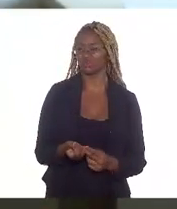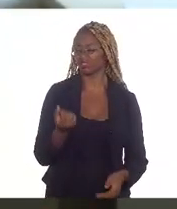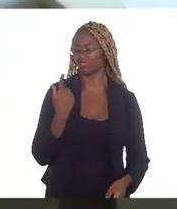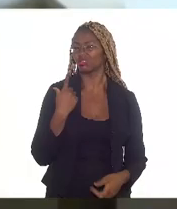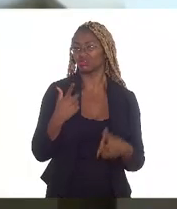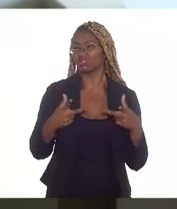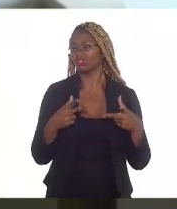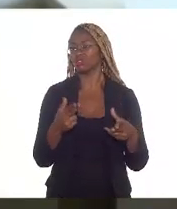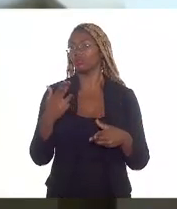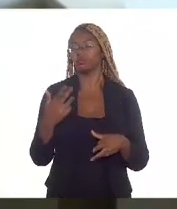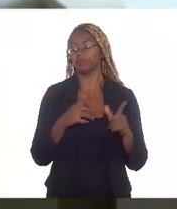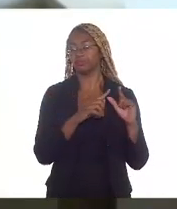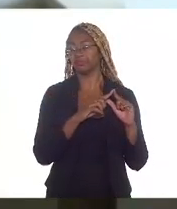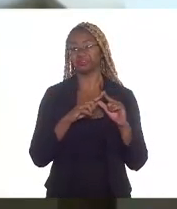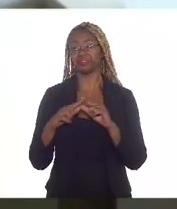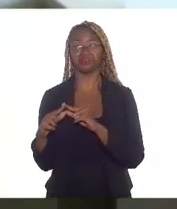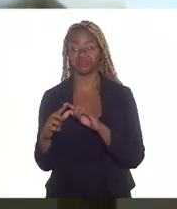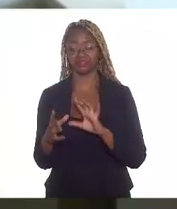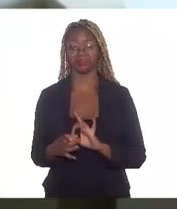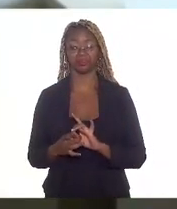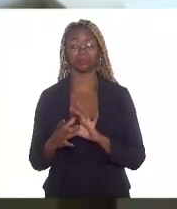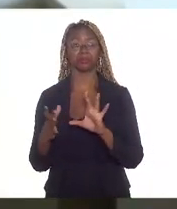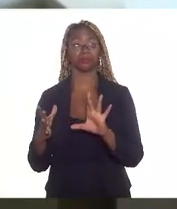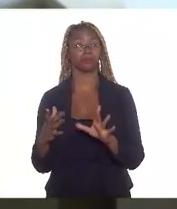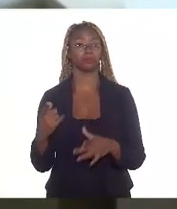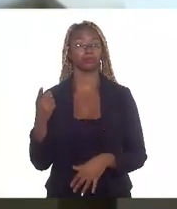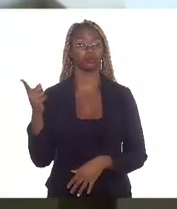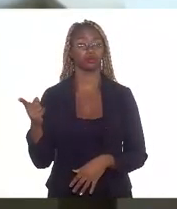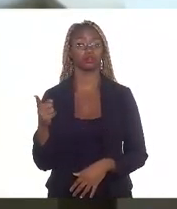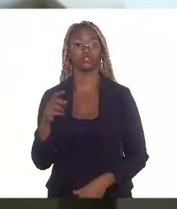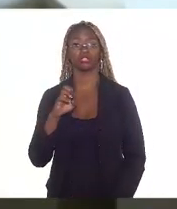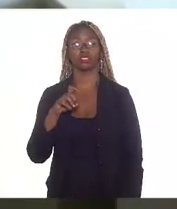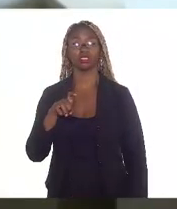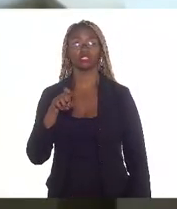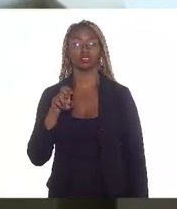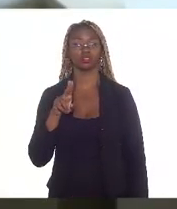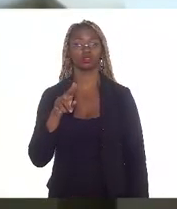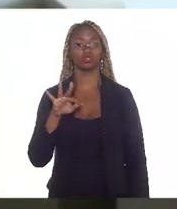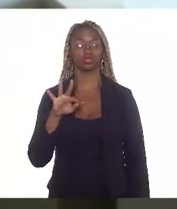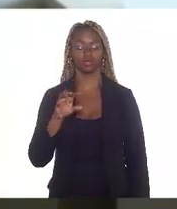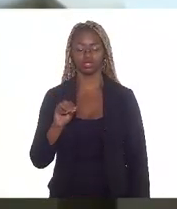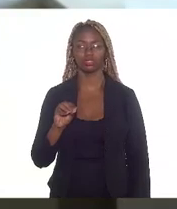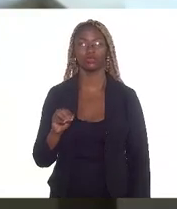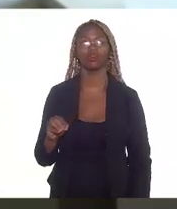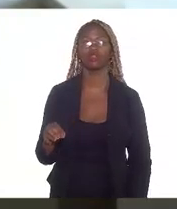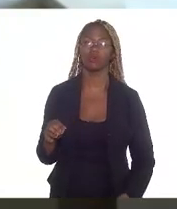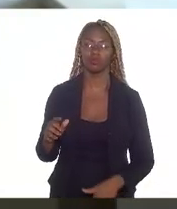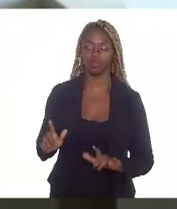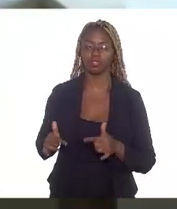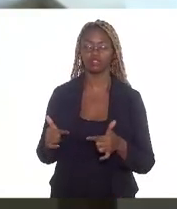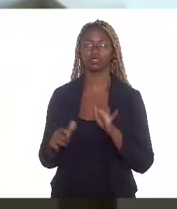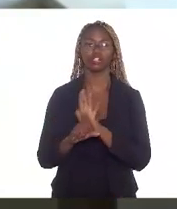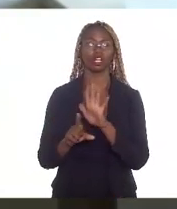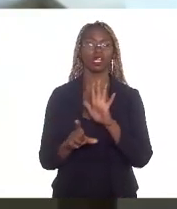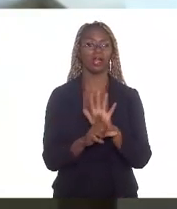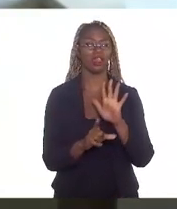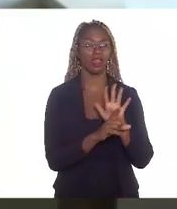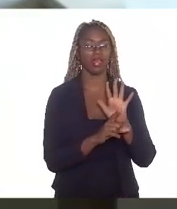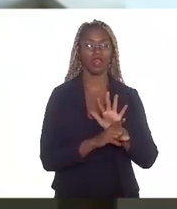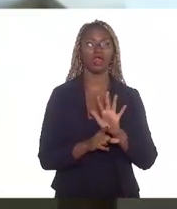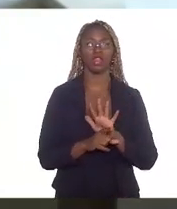daquela tradicional de permitir que o Poder Executivo legislasse por decreto na área de incentivo